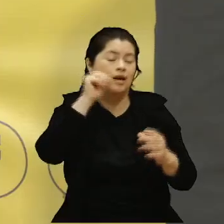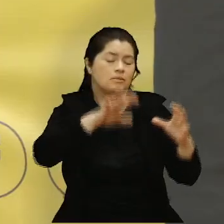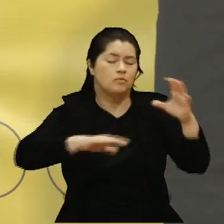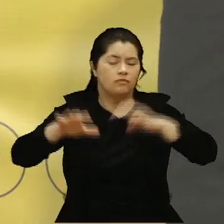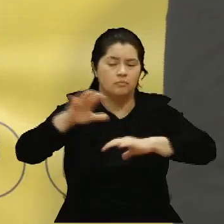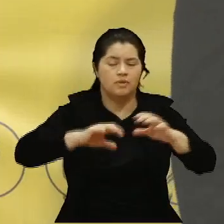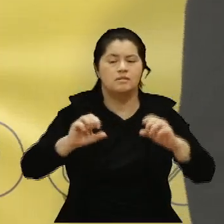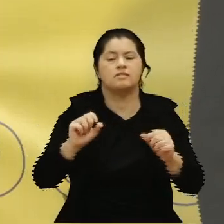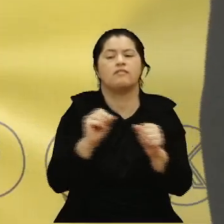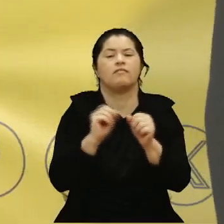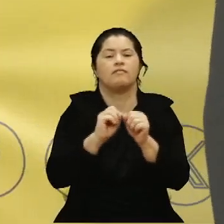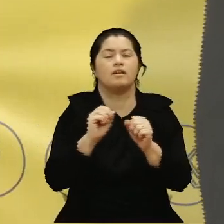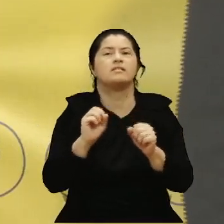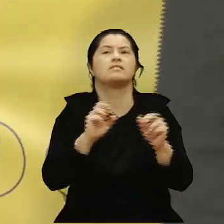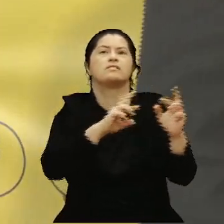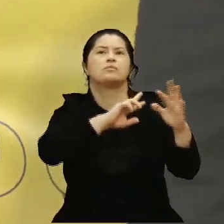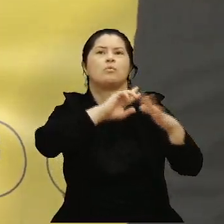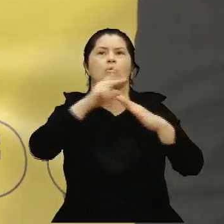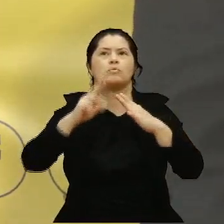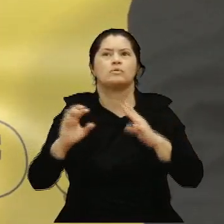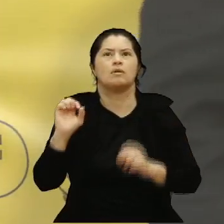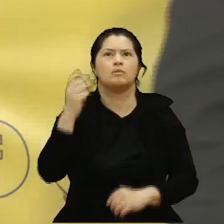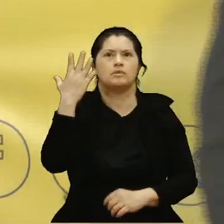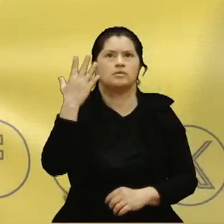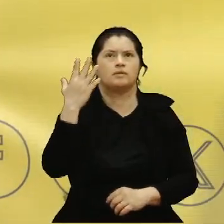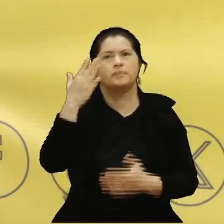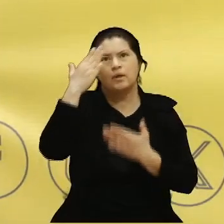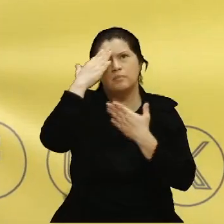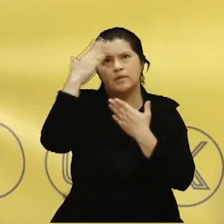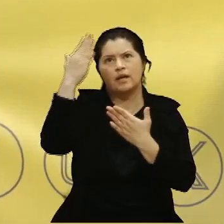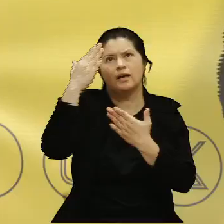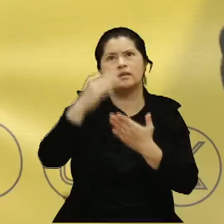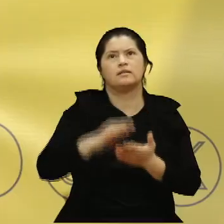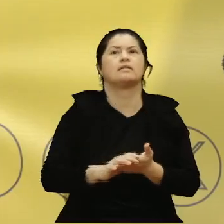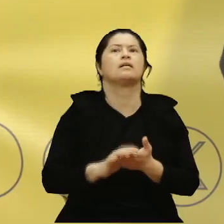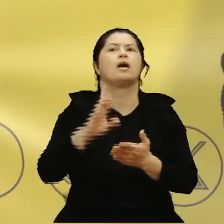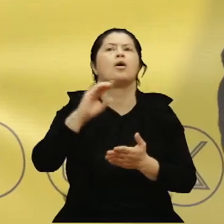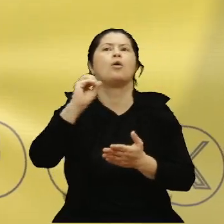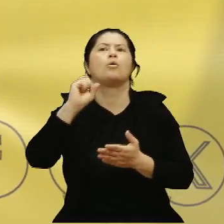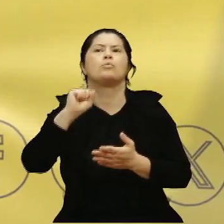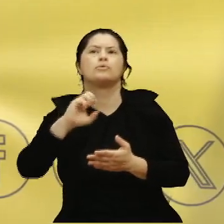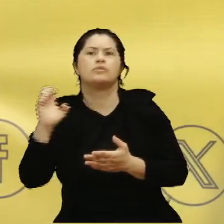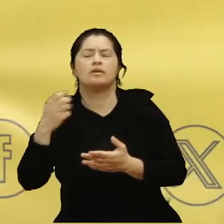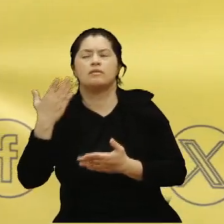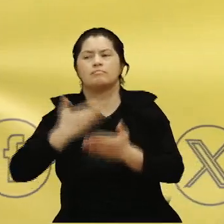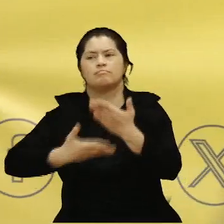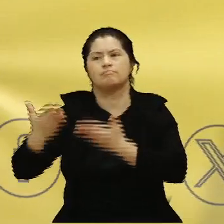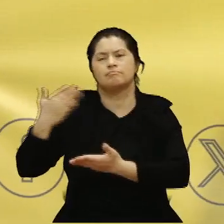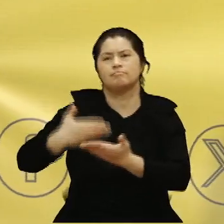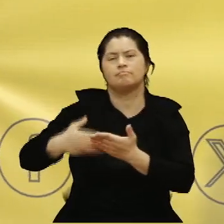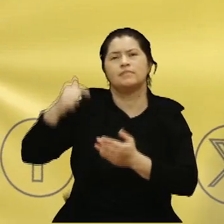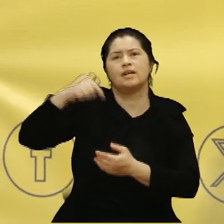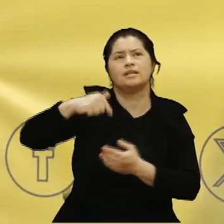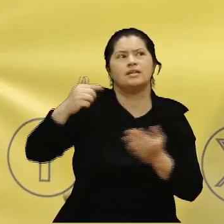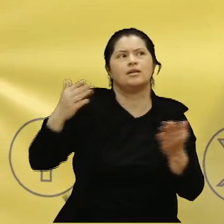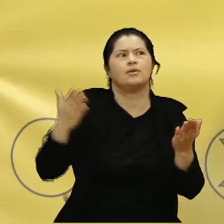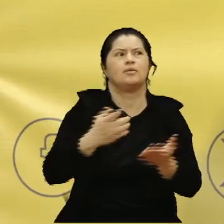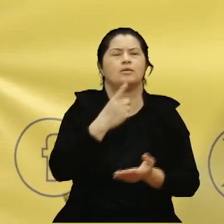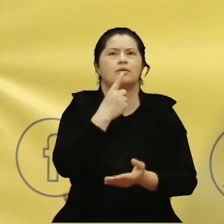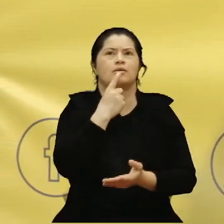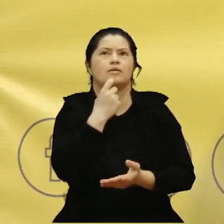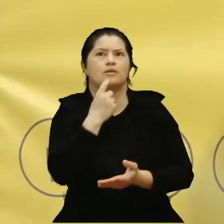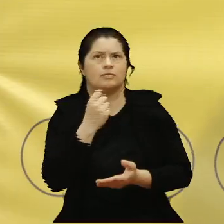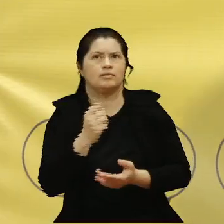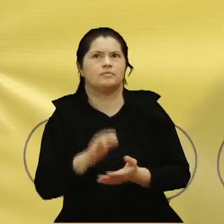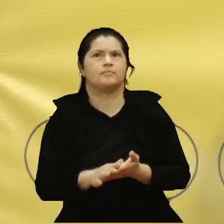coisas acontecerem. Obrigada. Obrigado, a gente que agradece, vereadora Rose Frigieri, falando com a gente ao vivo aqui nas entrevistas